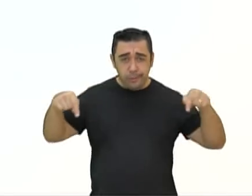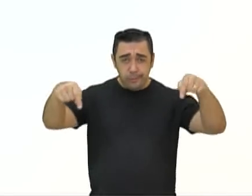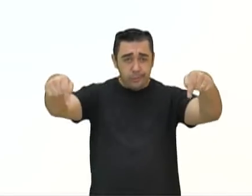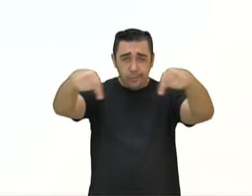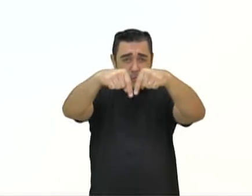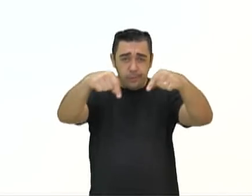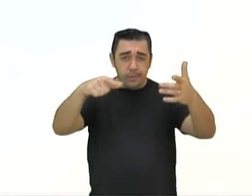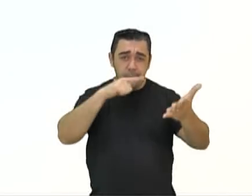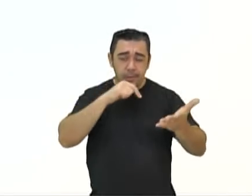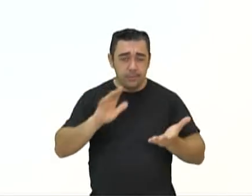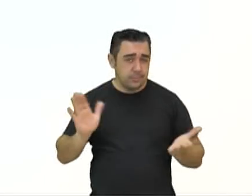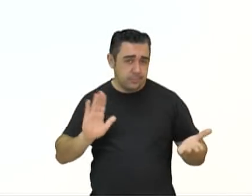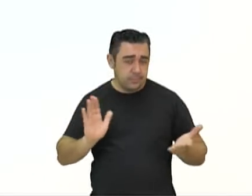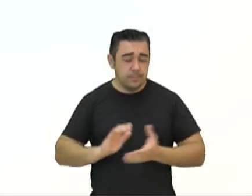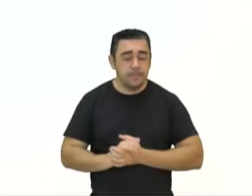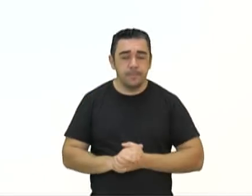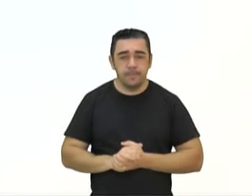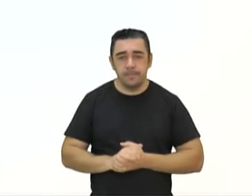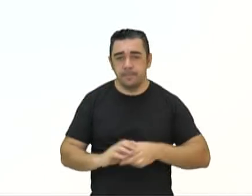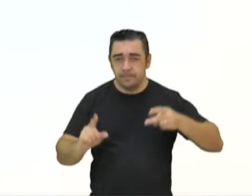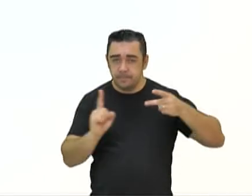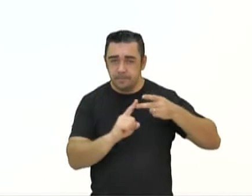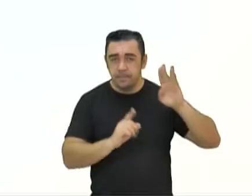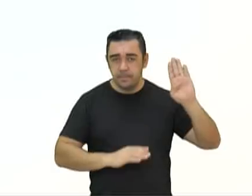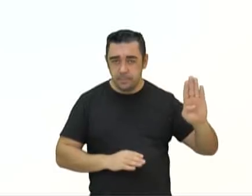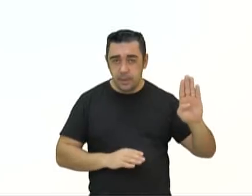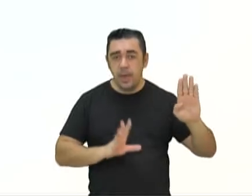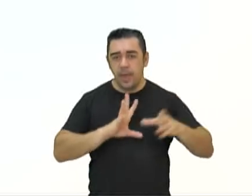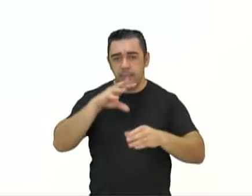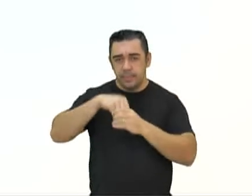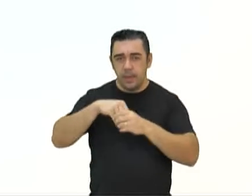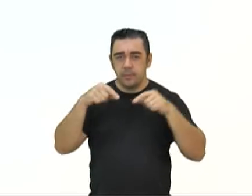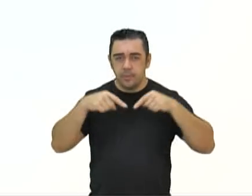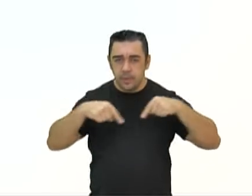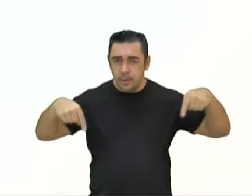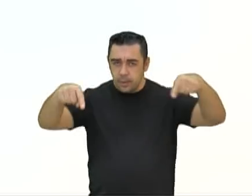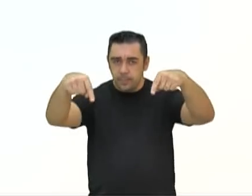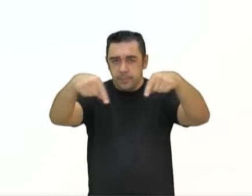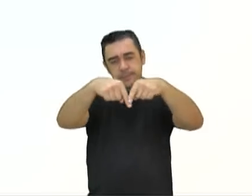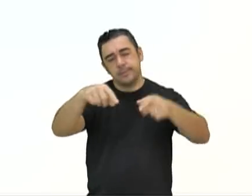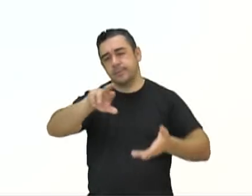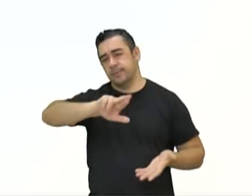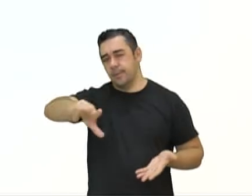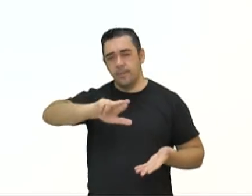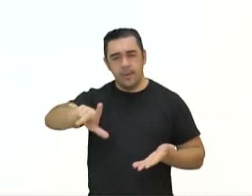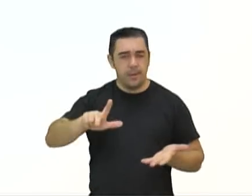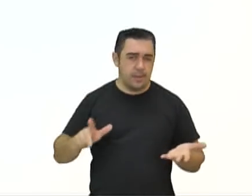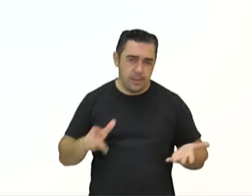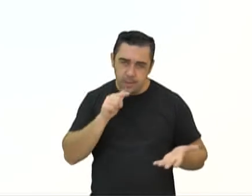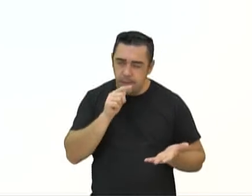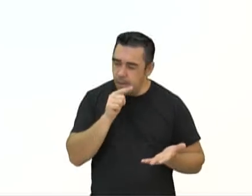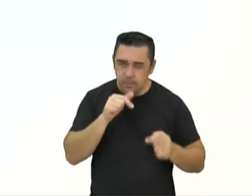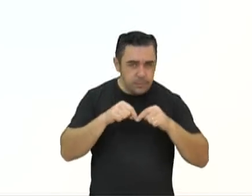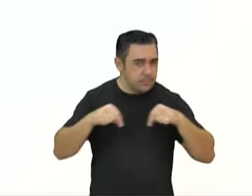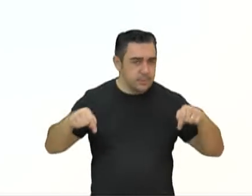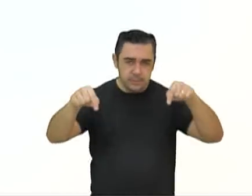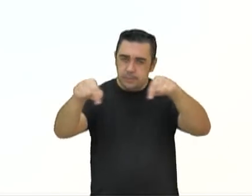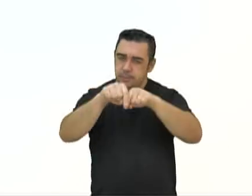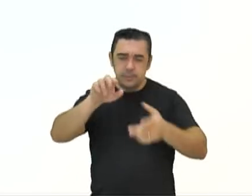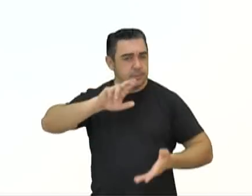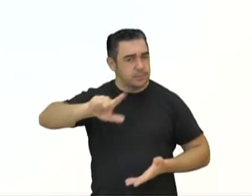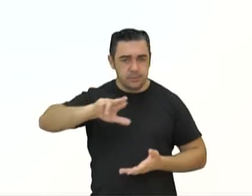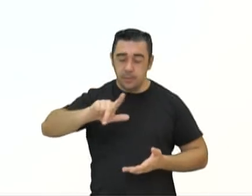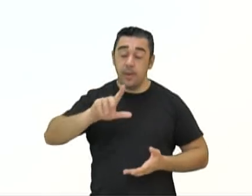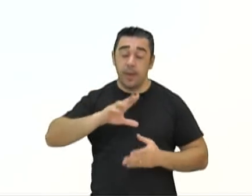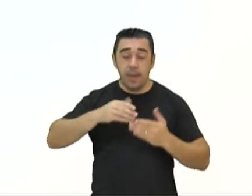águas abertas. As provas são realizadas em piscinas? Não, né? Essa estava fácil, né? Com certeza as provas não